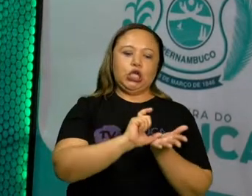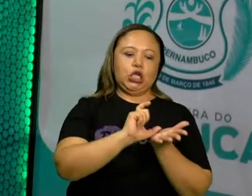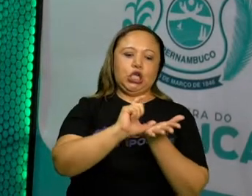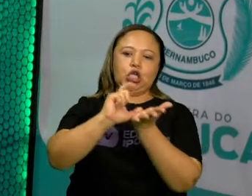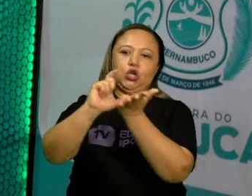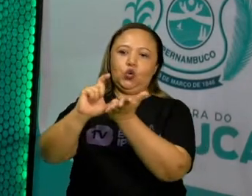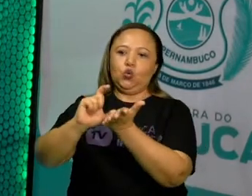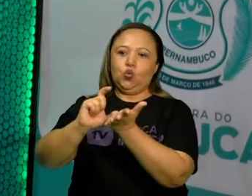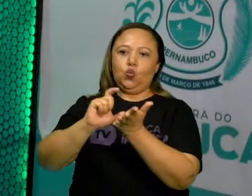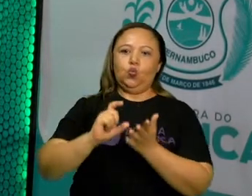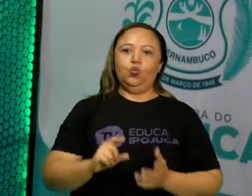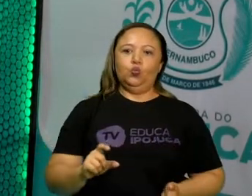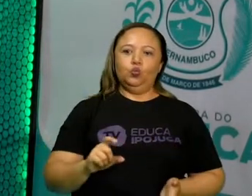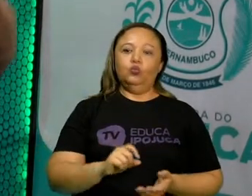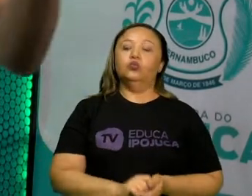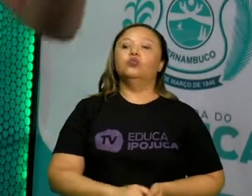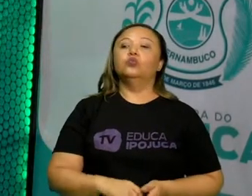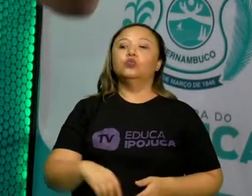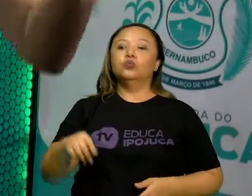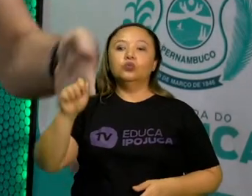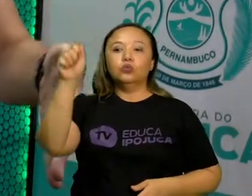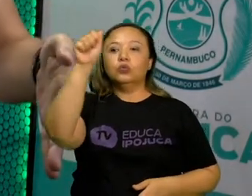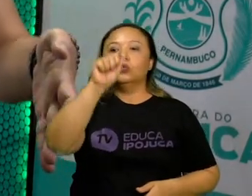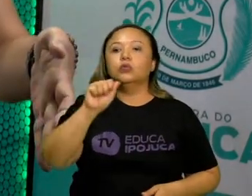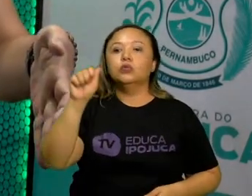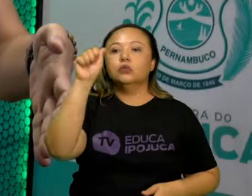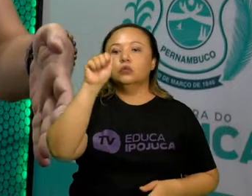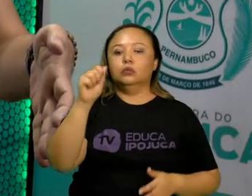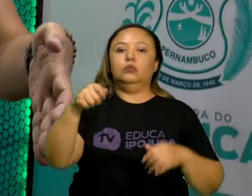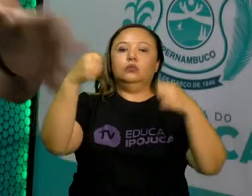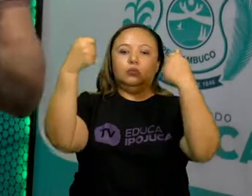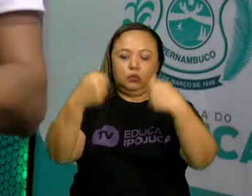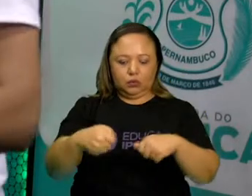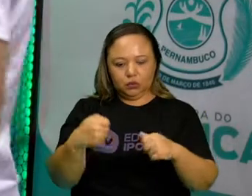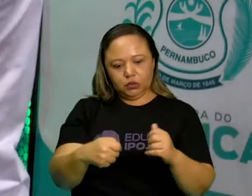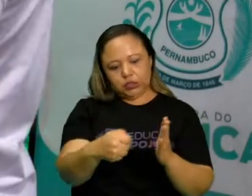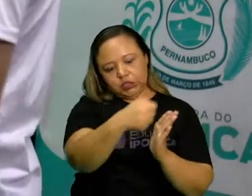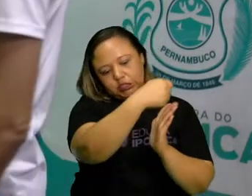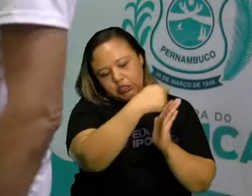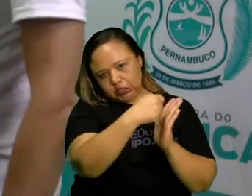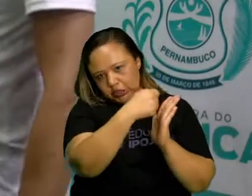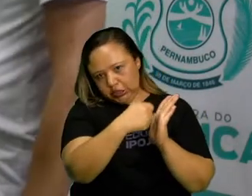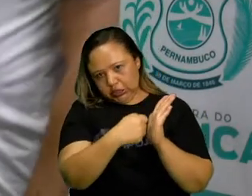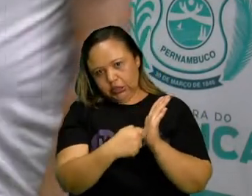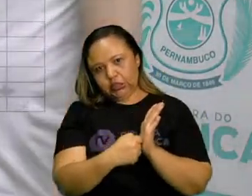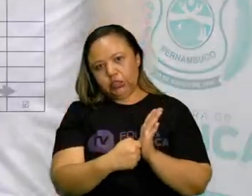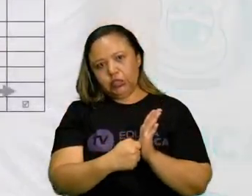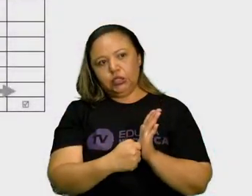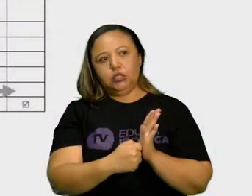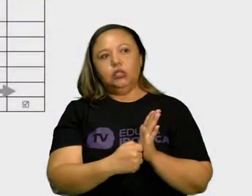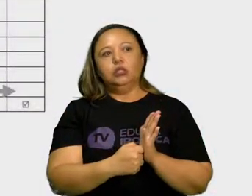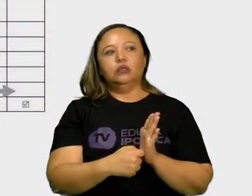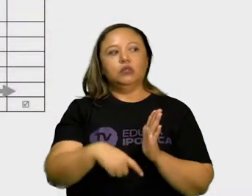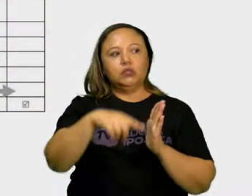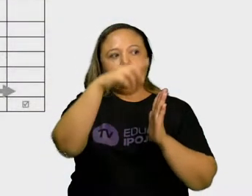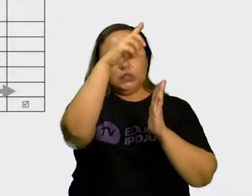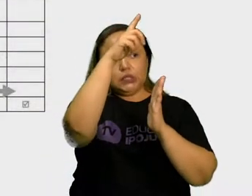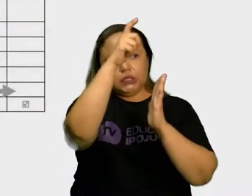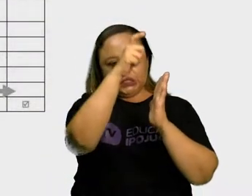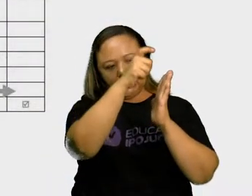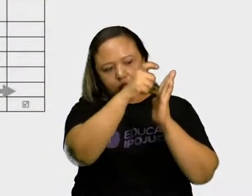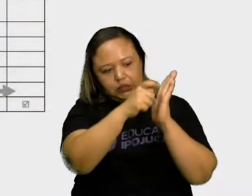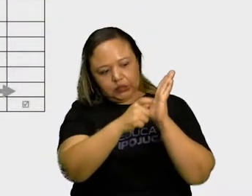dos Artistas dos atores e atrizes isso tem que dar nesse orçamento e você vai fazer uma planilha ok